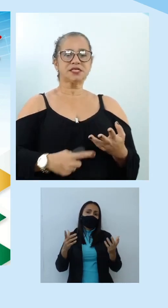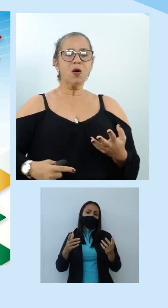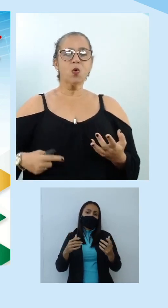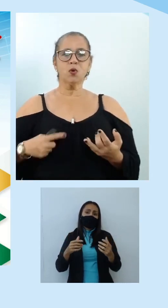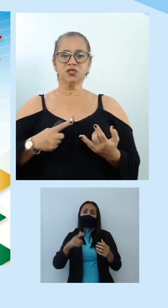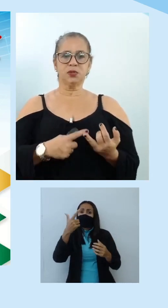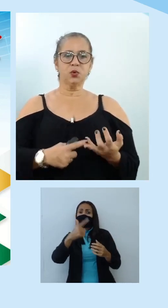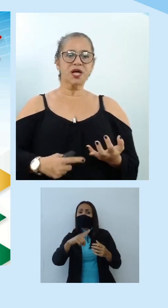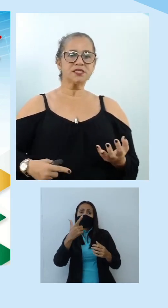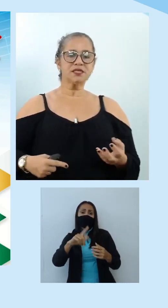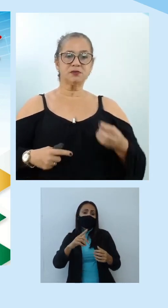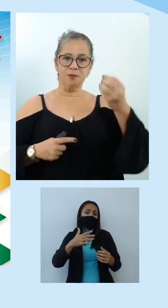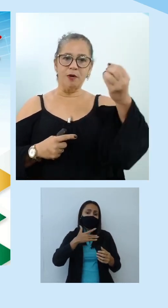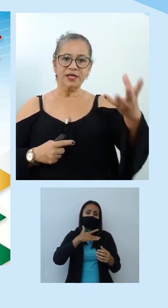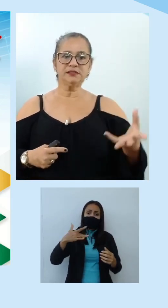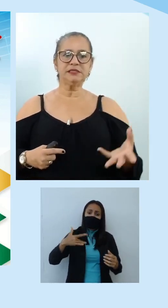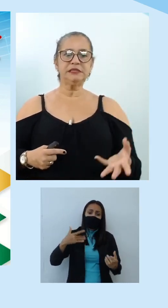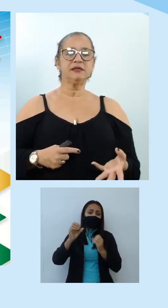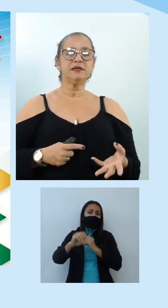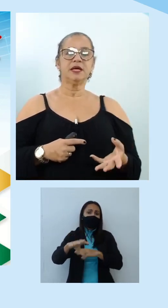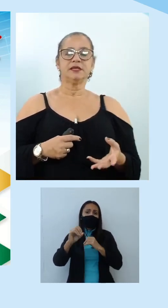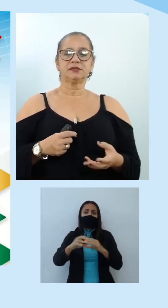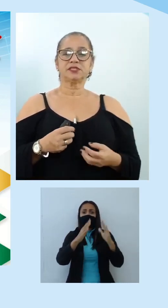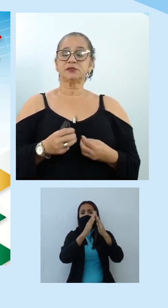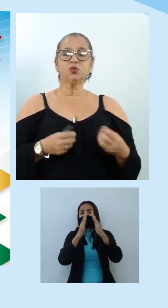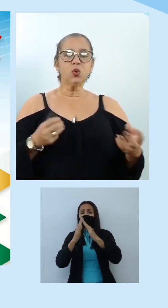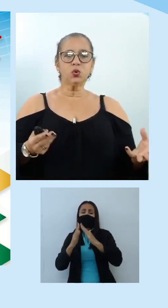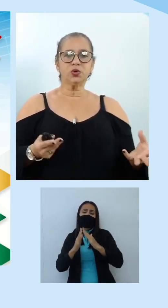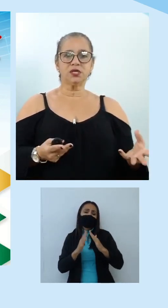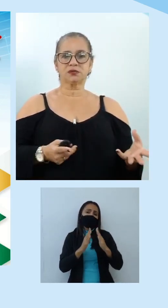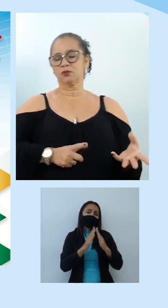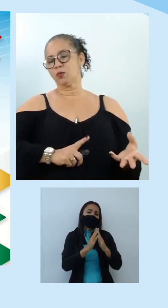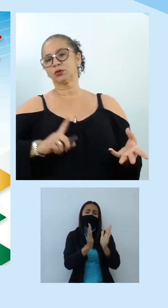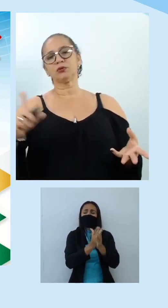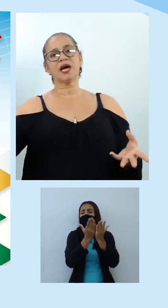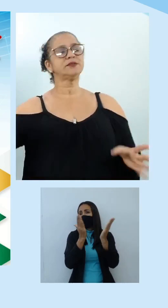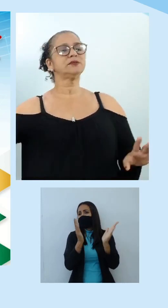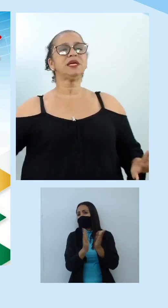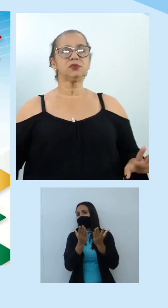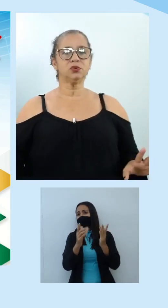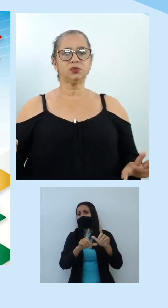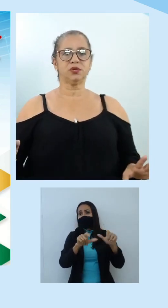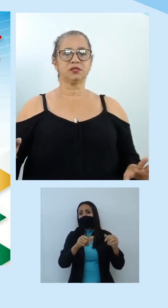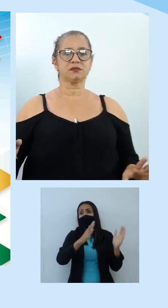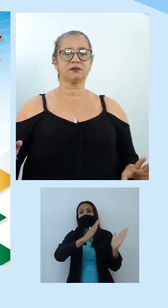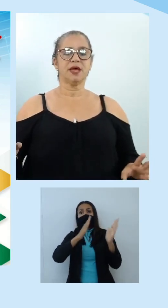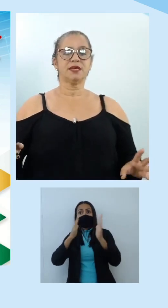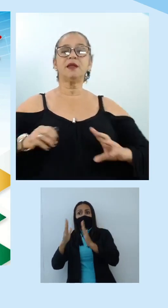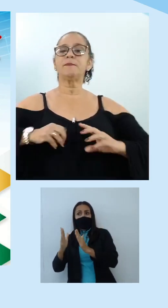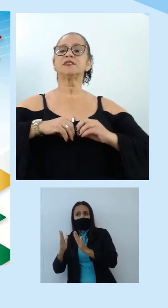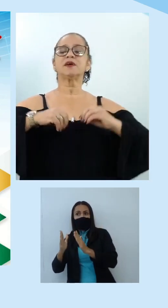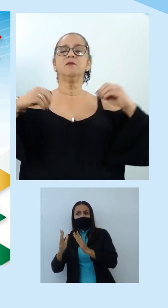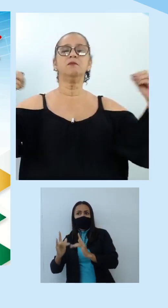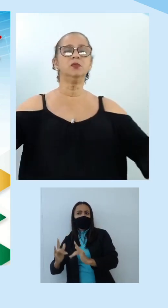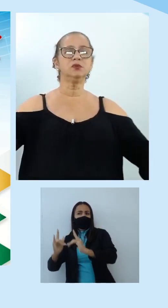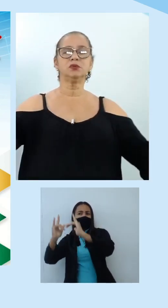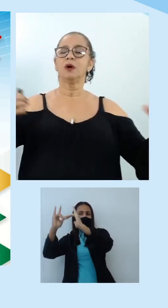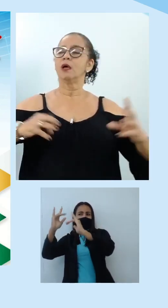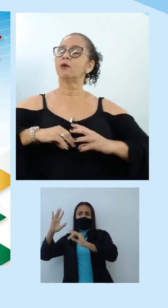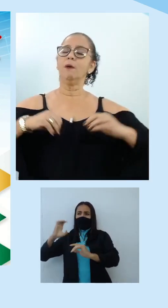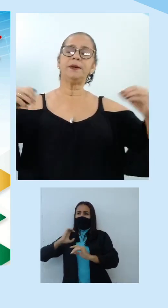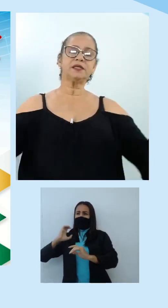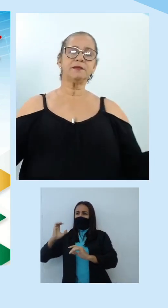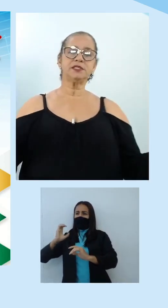de saúde, de educação, de moradia, tudo isso. O outro lado tem tudo isso. E ele pensa que é um